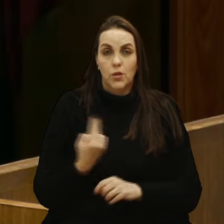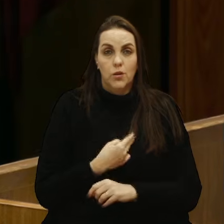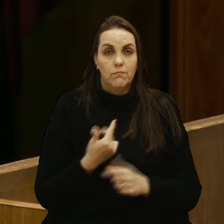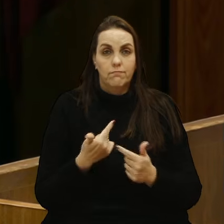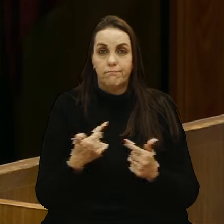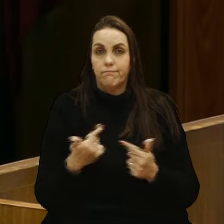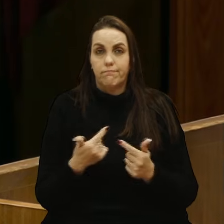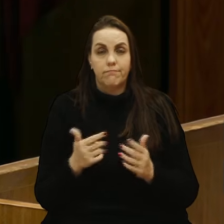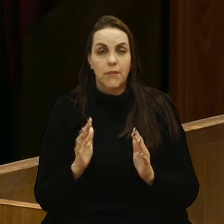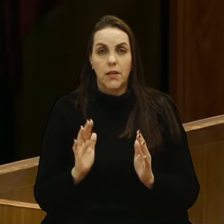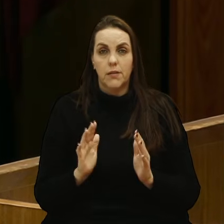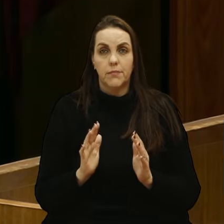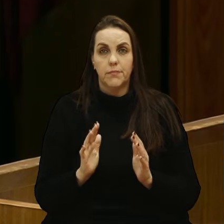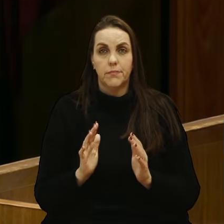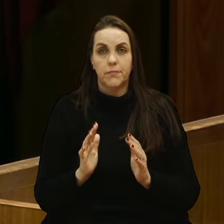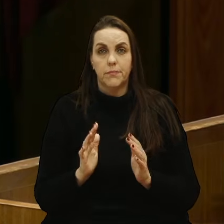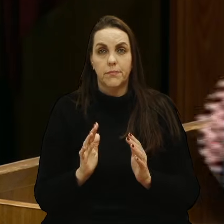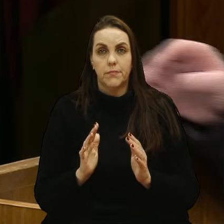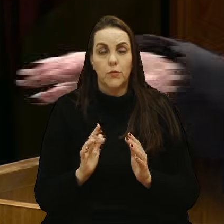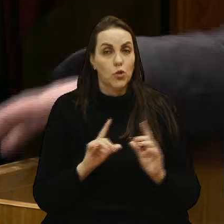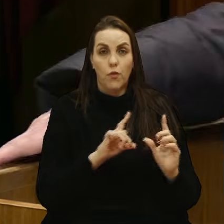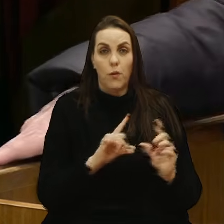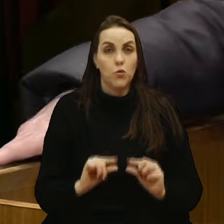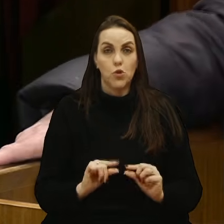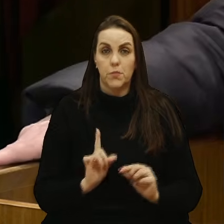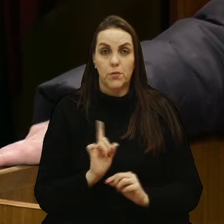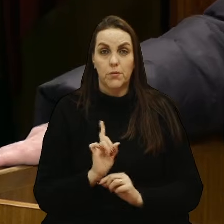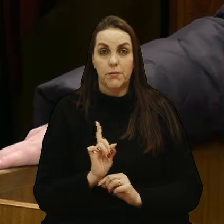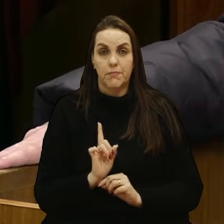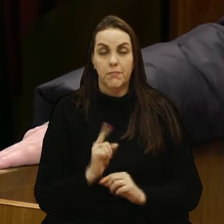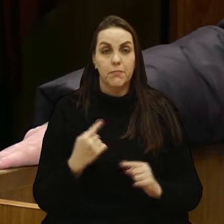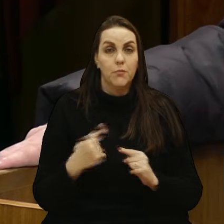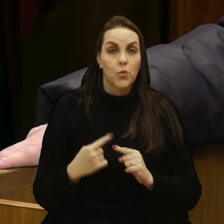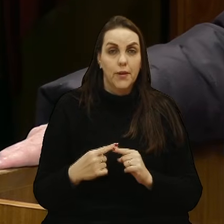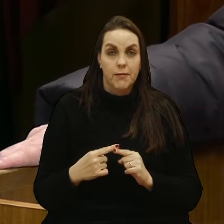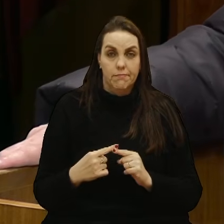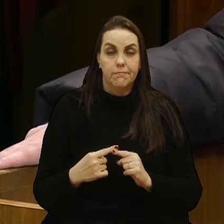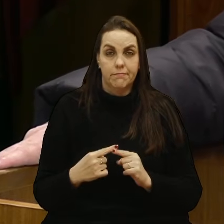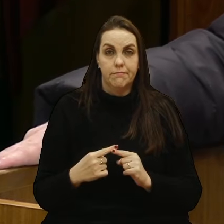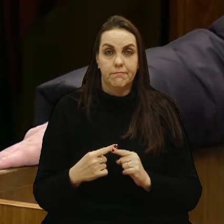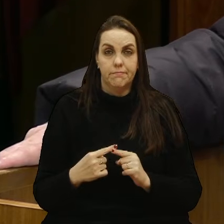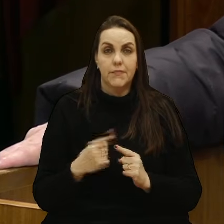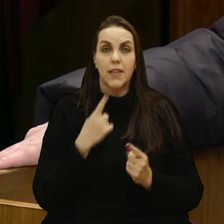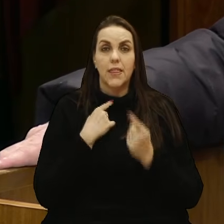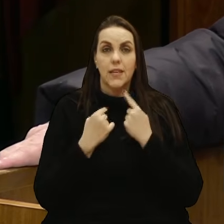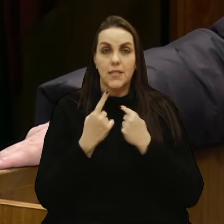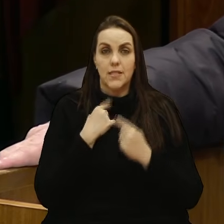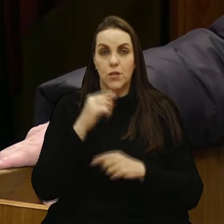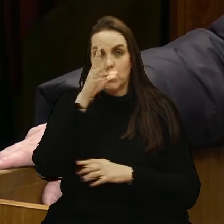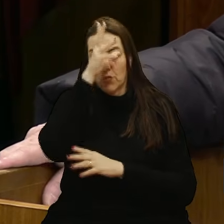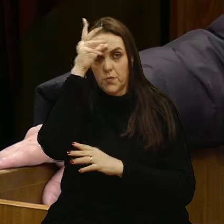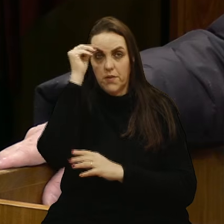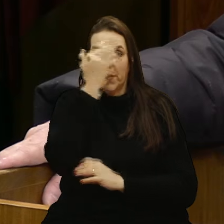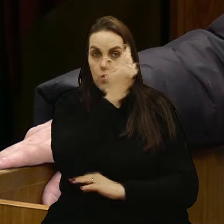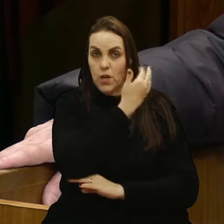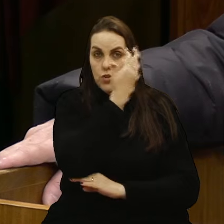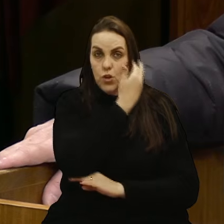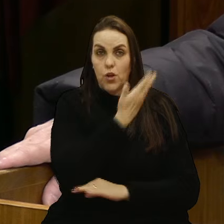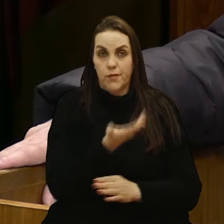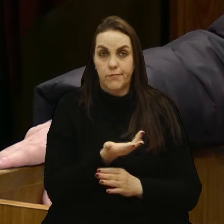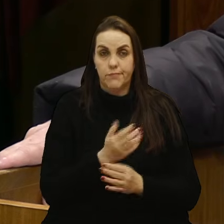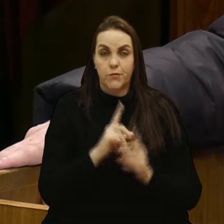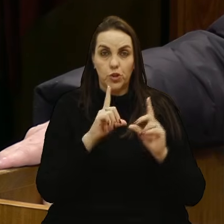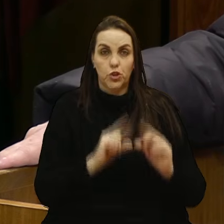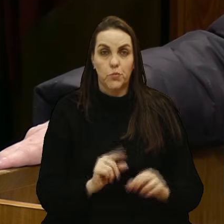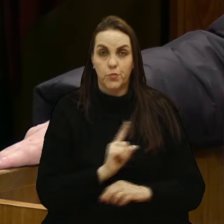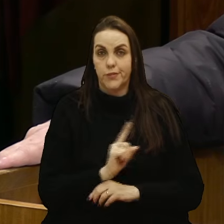princípio, a gente não vai reduzir. Primeiro, porque é desejo do nosso prefeito, Adiló,